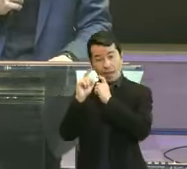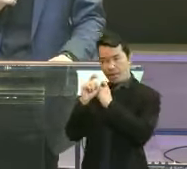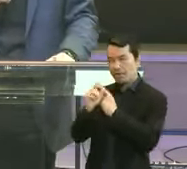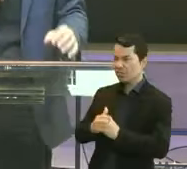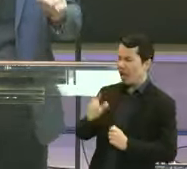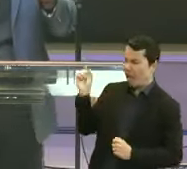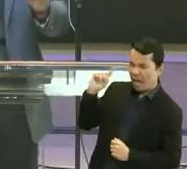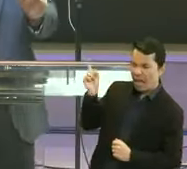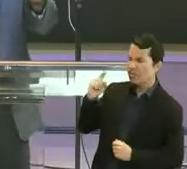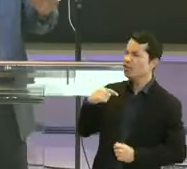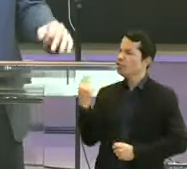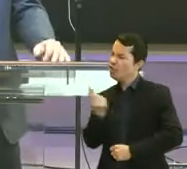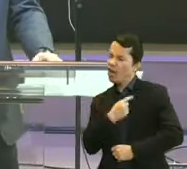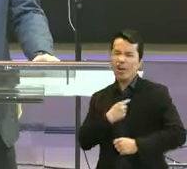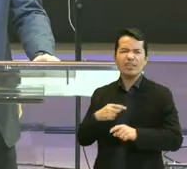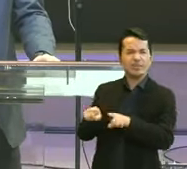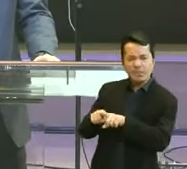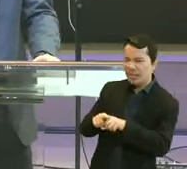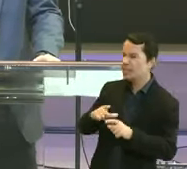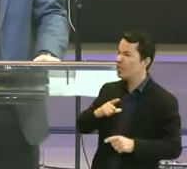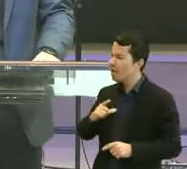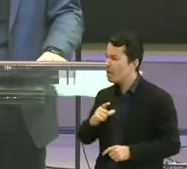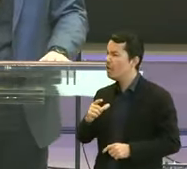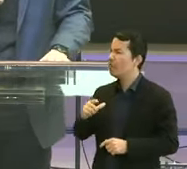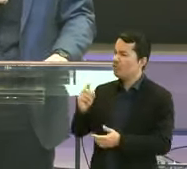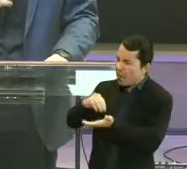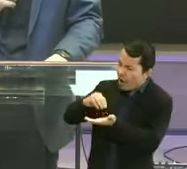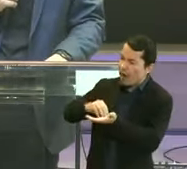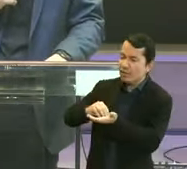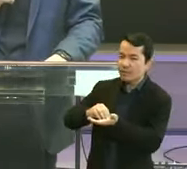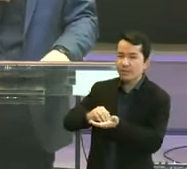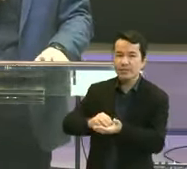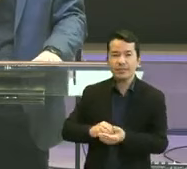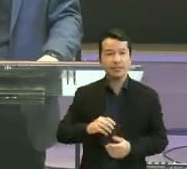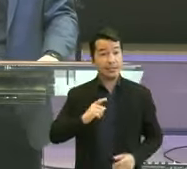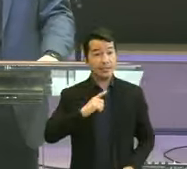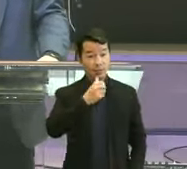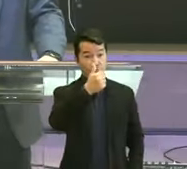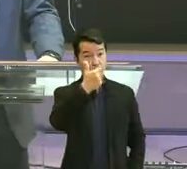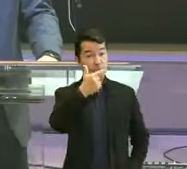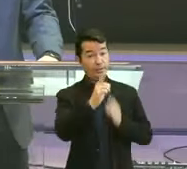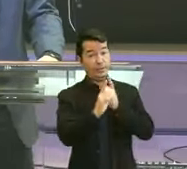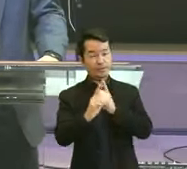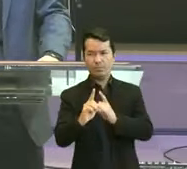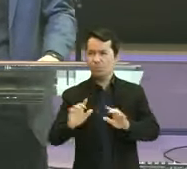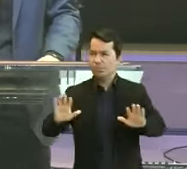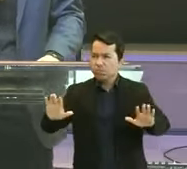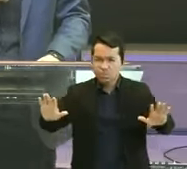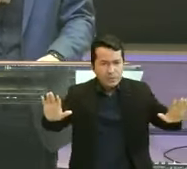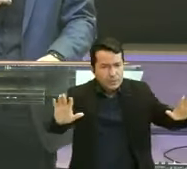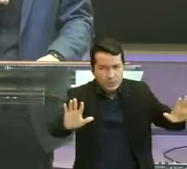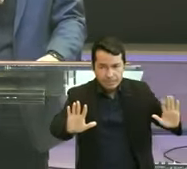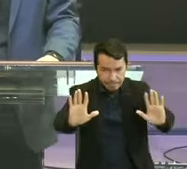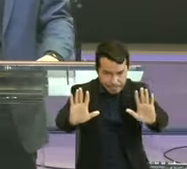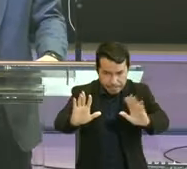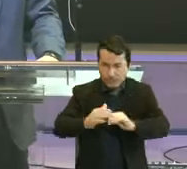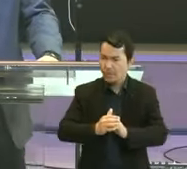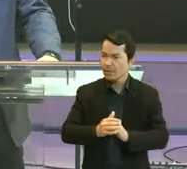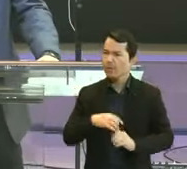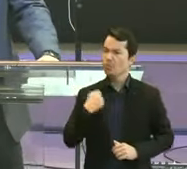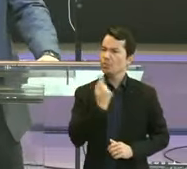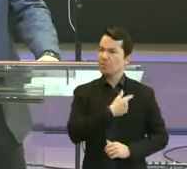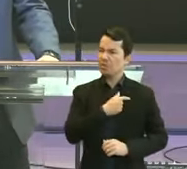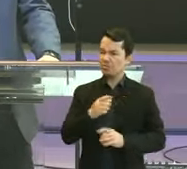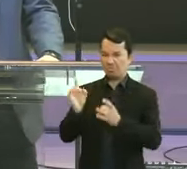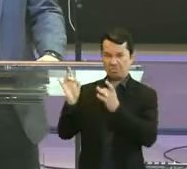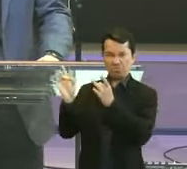12 reuniram todos os discípulos e disseram: não é certo negligenciarmos o mistério da palavra de Deus a fim de servir